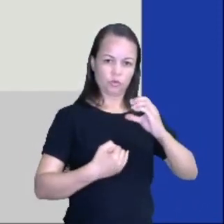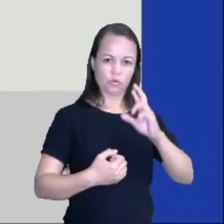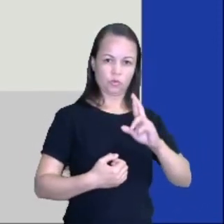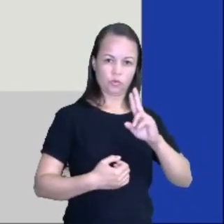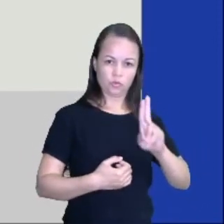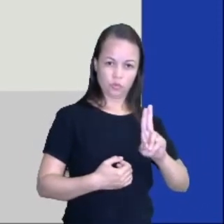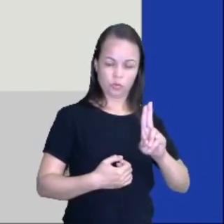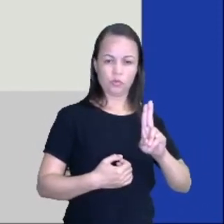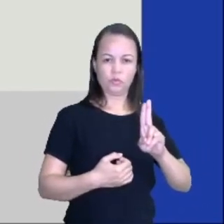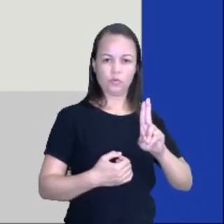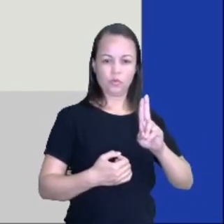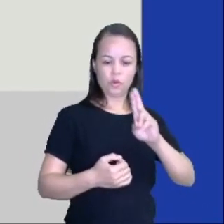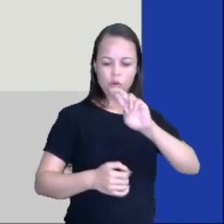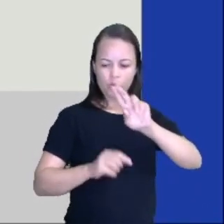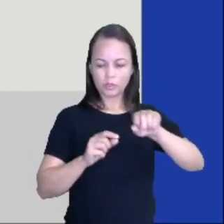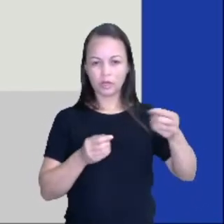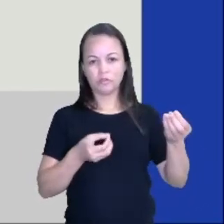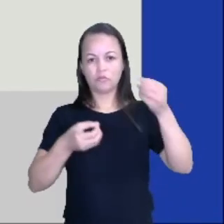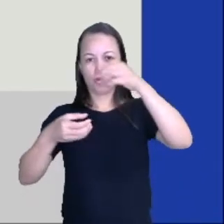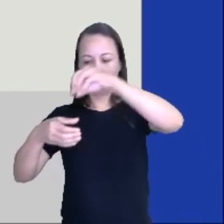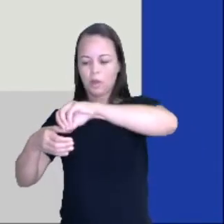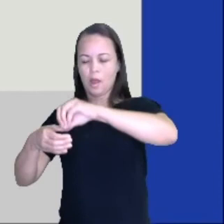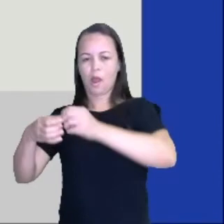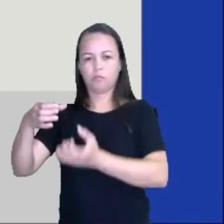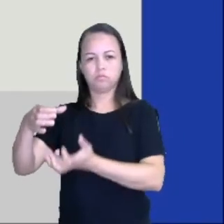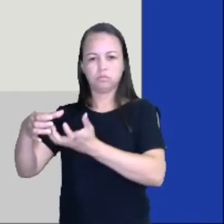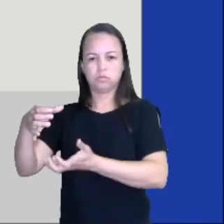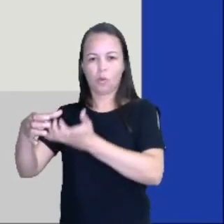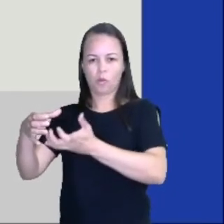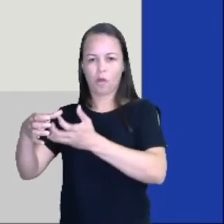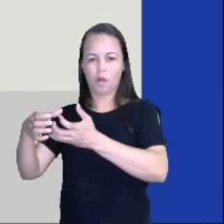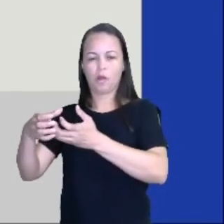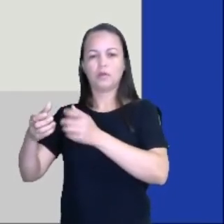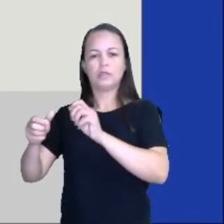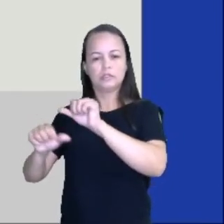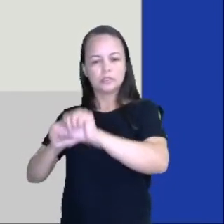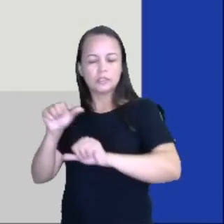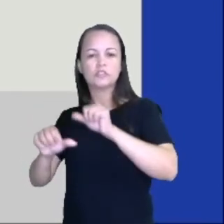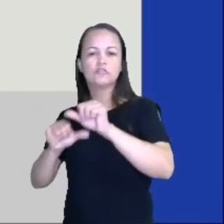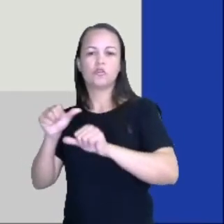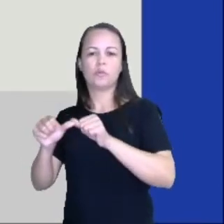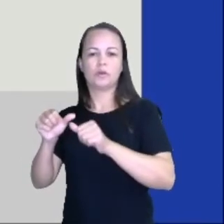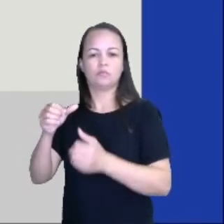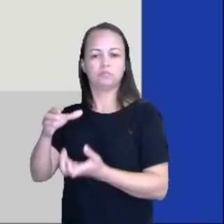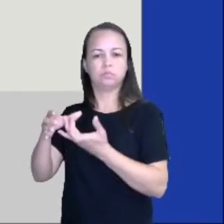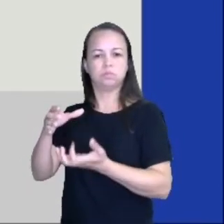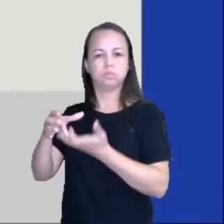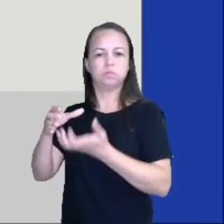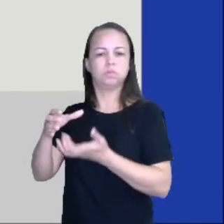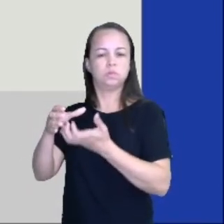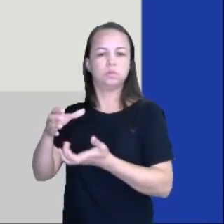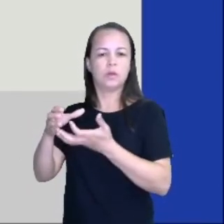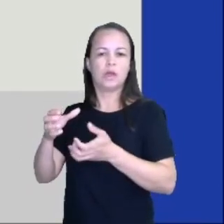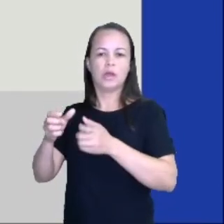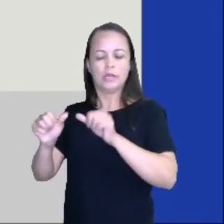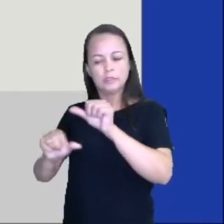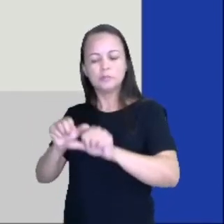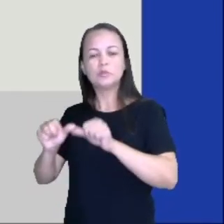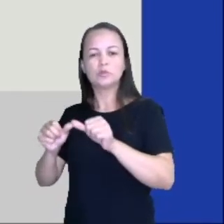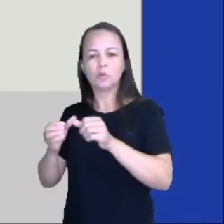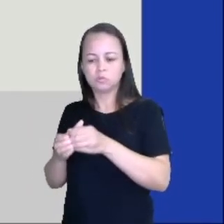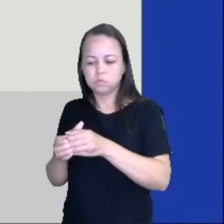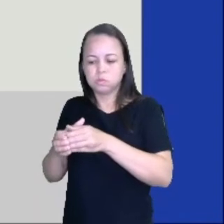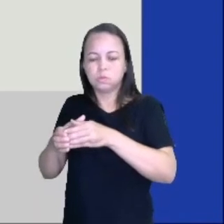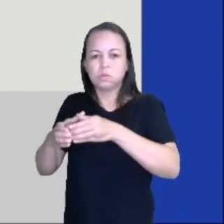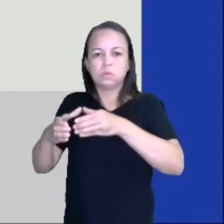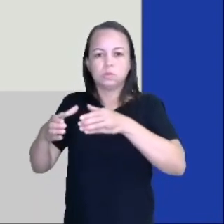partir do momento que ele sofreu a transformação através do cozimento, ele mudou de